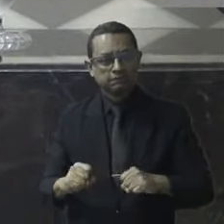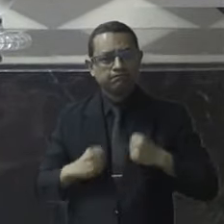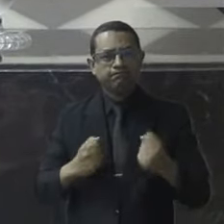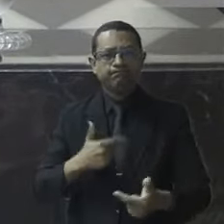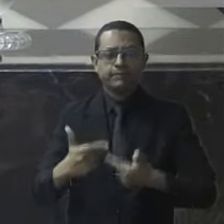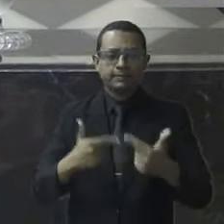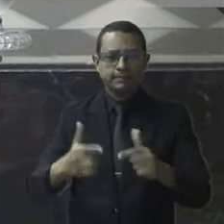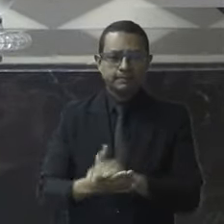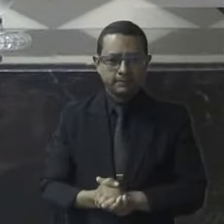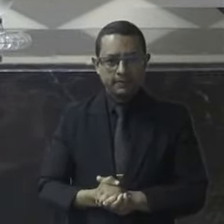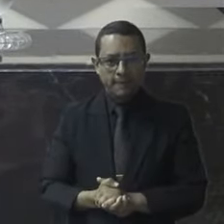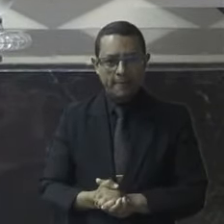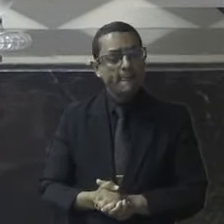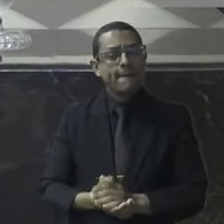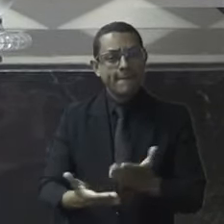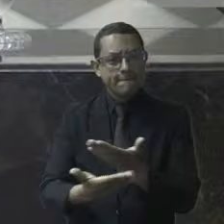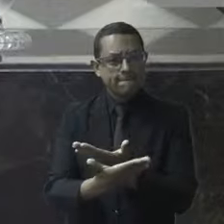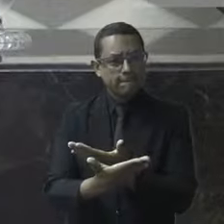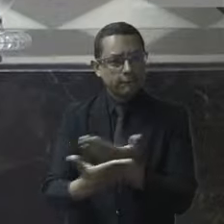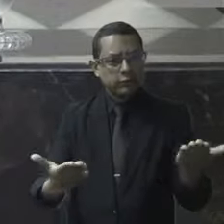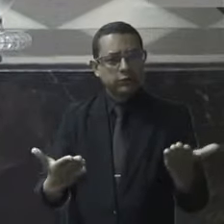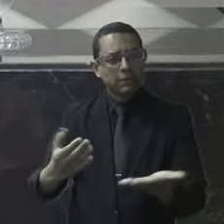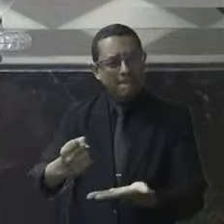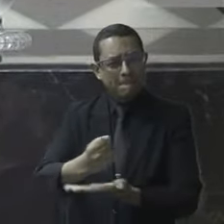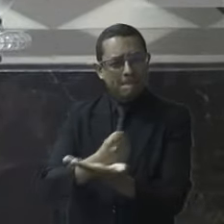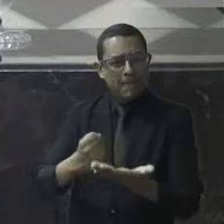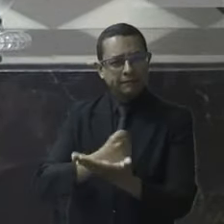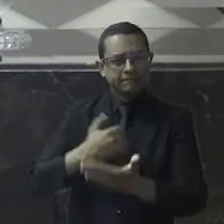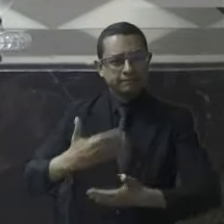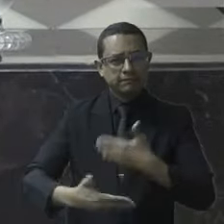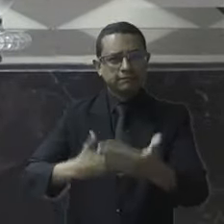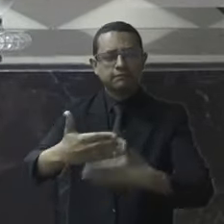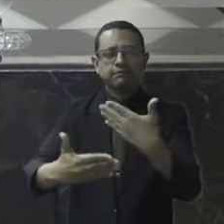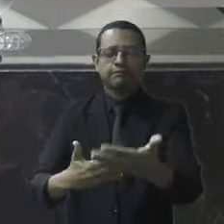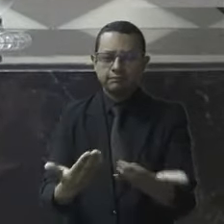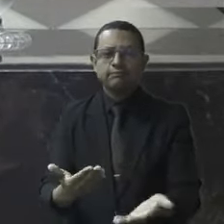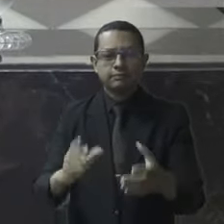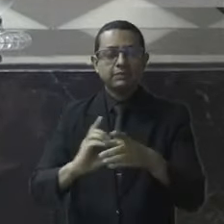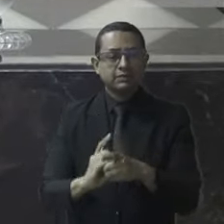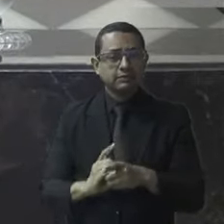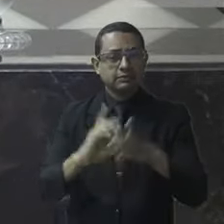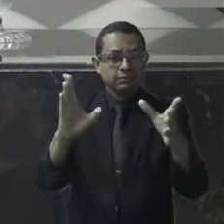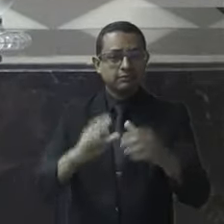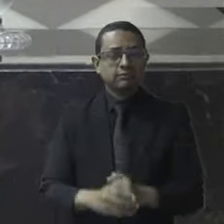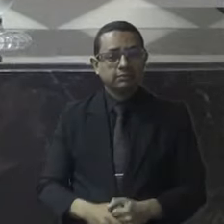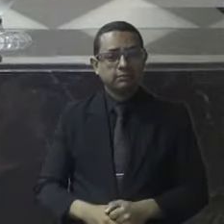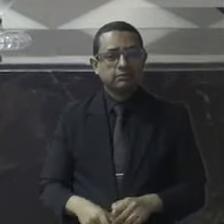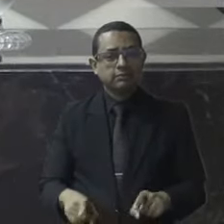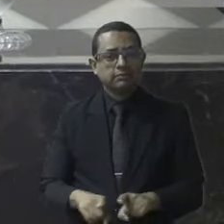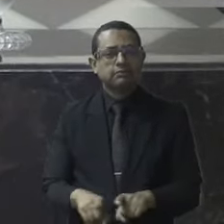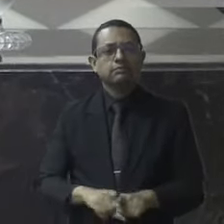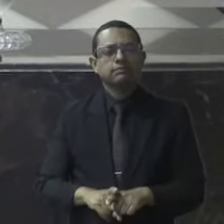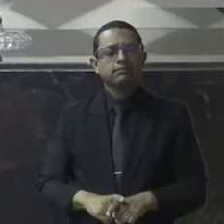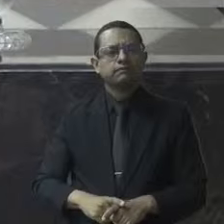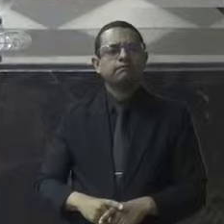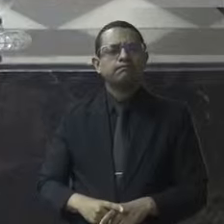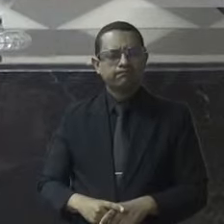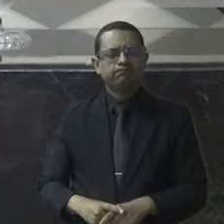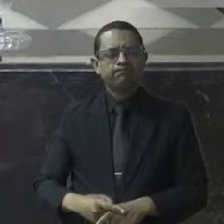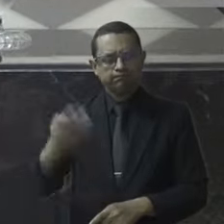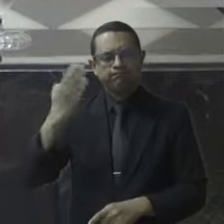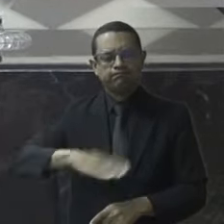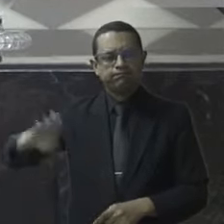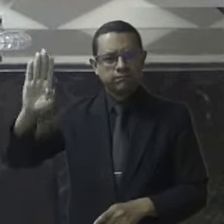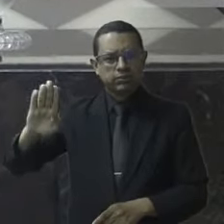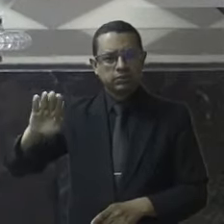são os verdadeiros pilares deste processo democrático. E o seu comprometimento não passou